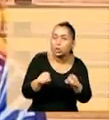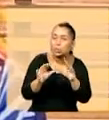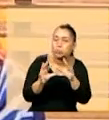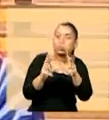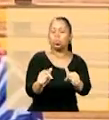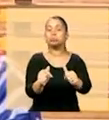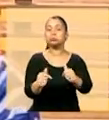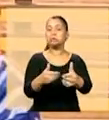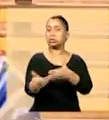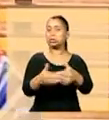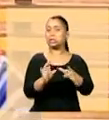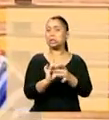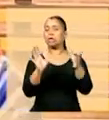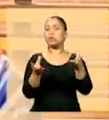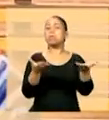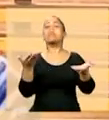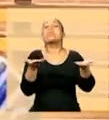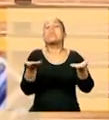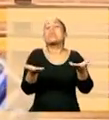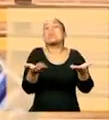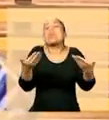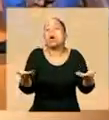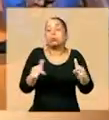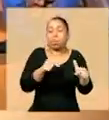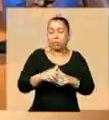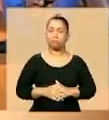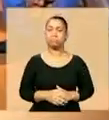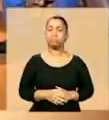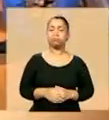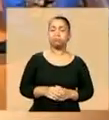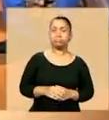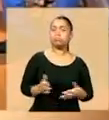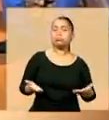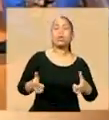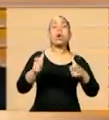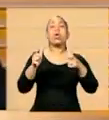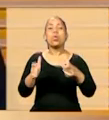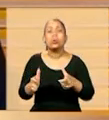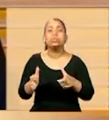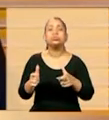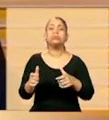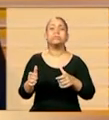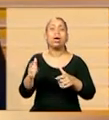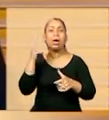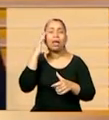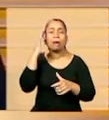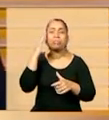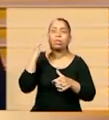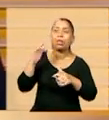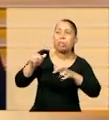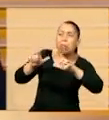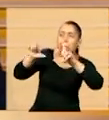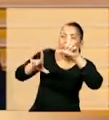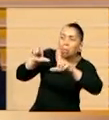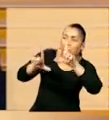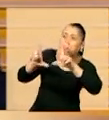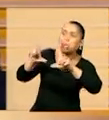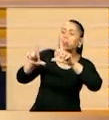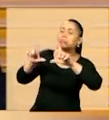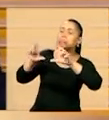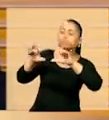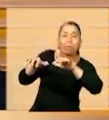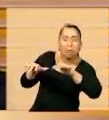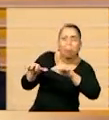trabalhadores, independentemente do seu vínculo empregatício. E essas notificações, onde é que é o banco de dados? De onde é que você escolhe os